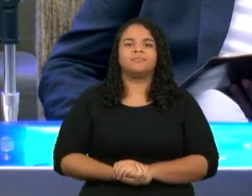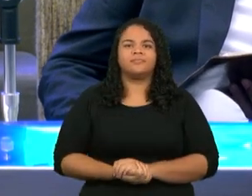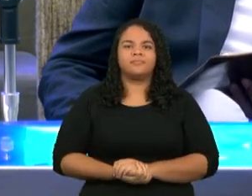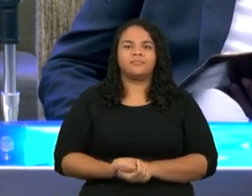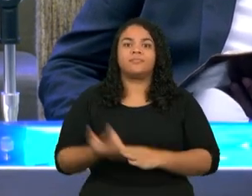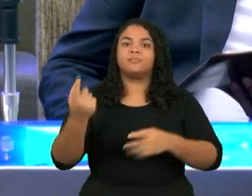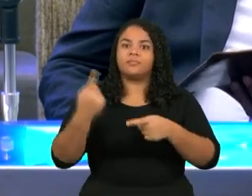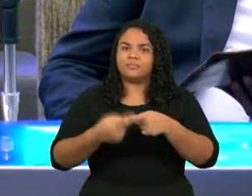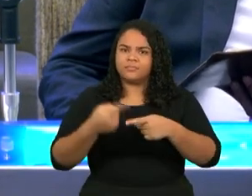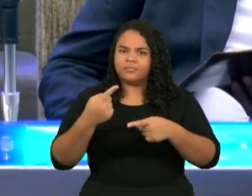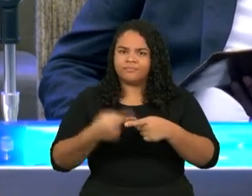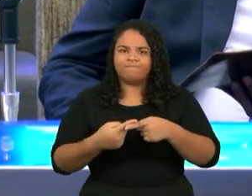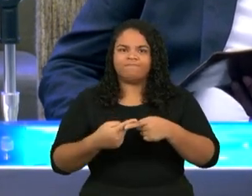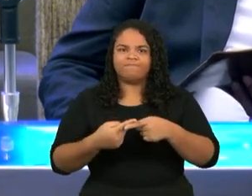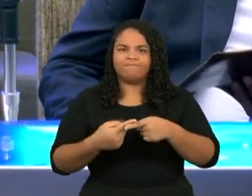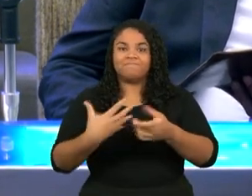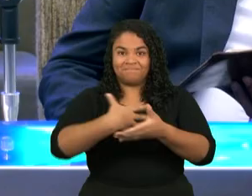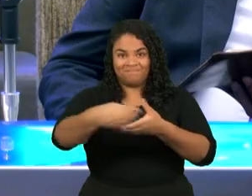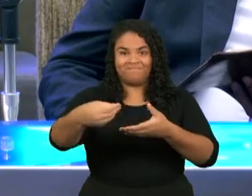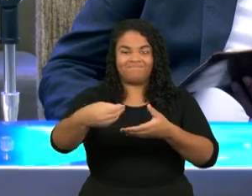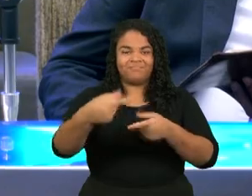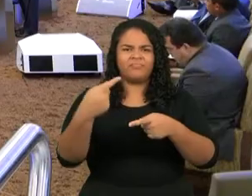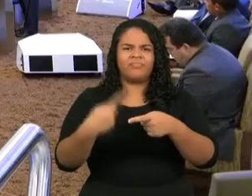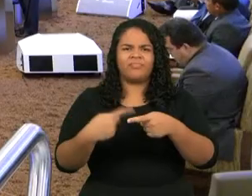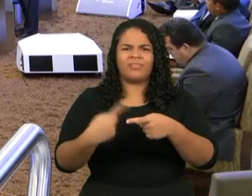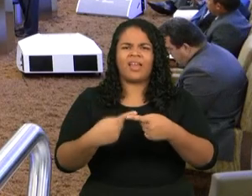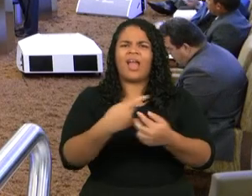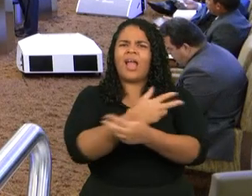eles fazem diga porque